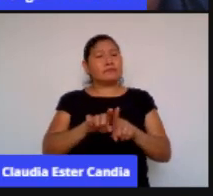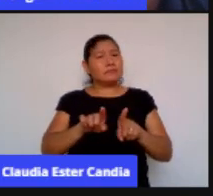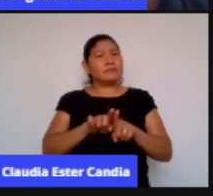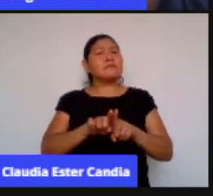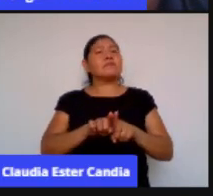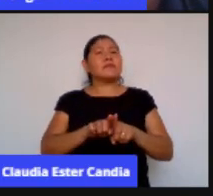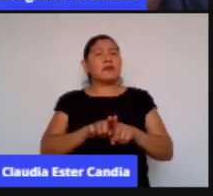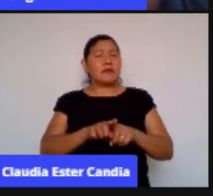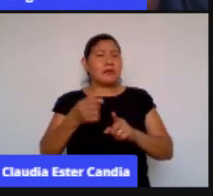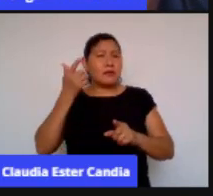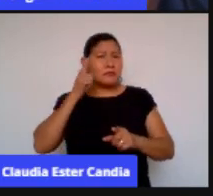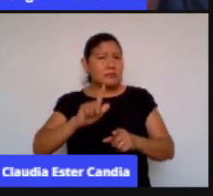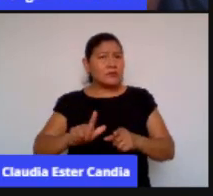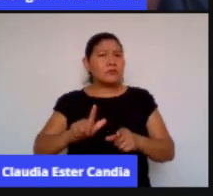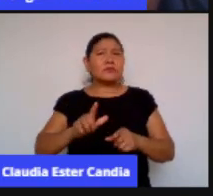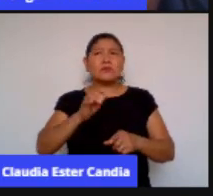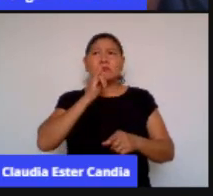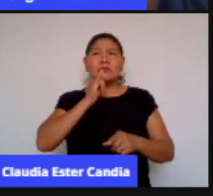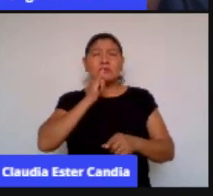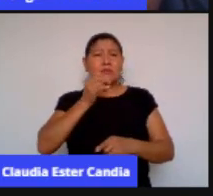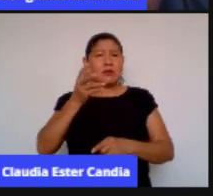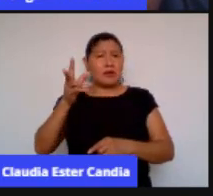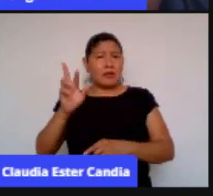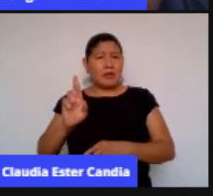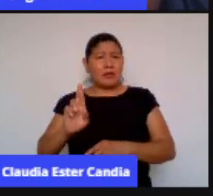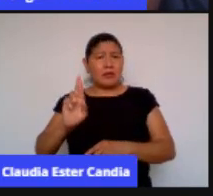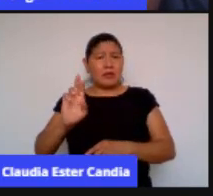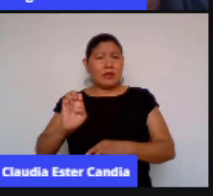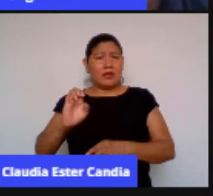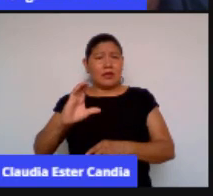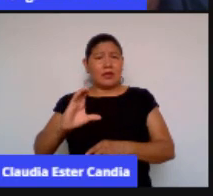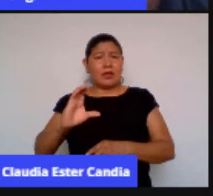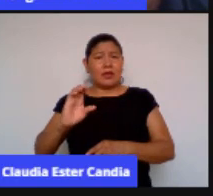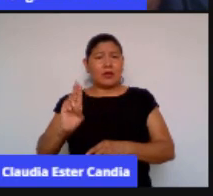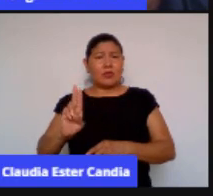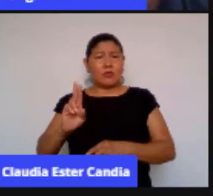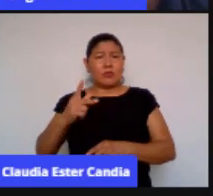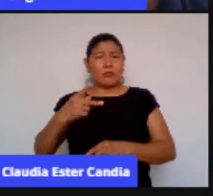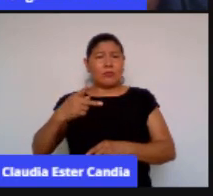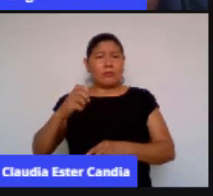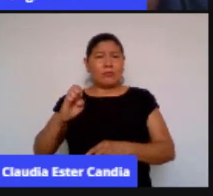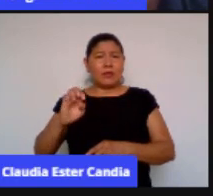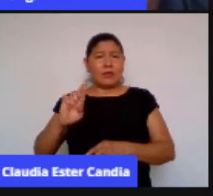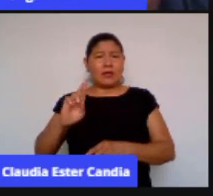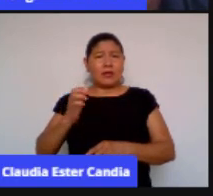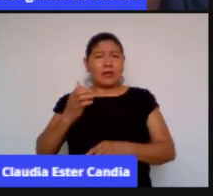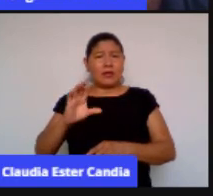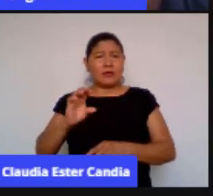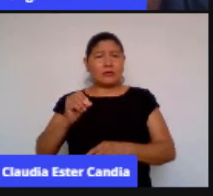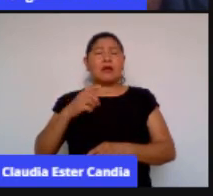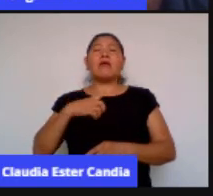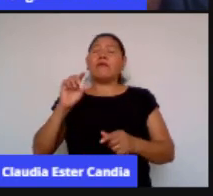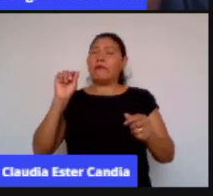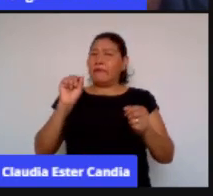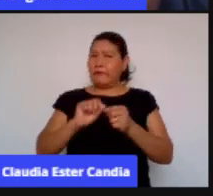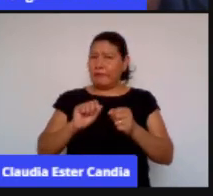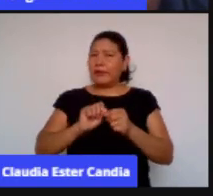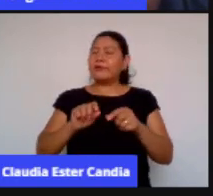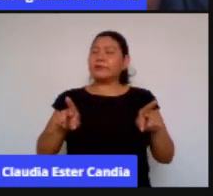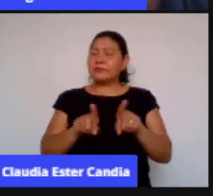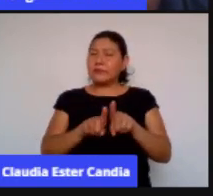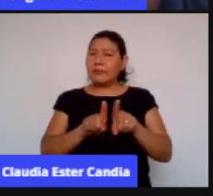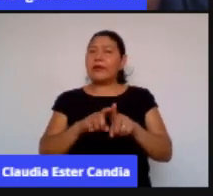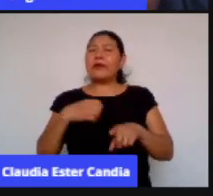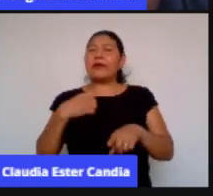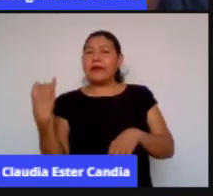isso seja feito mês a mês, tá? Para que você possa verificar, olha, está tendo dificuldade em determinado conteúdo, então já prepare